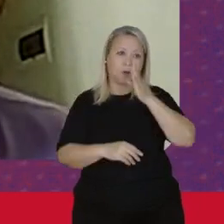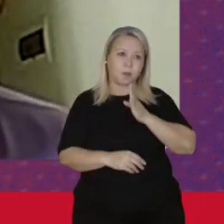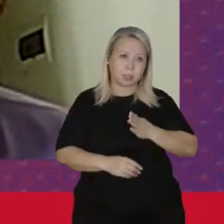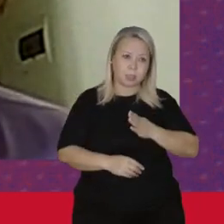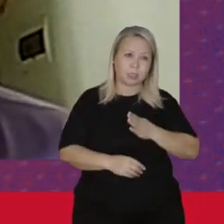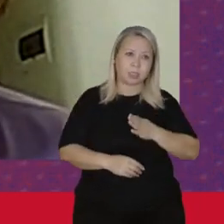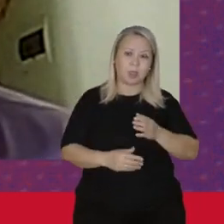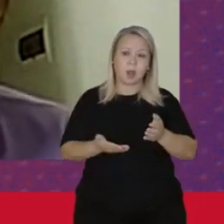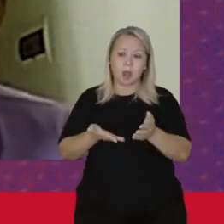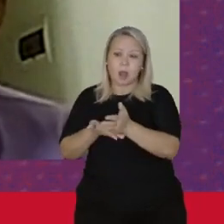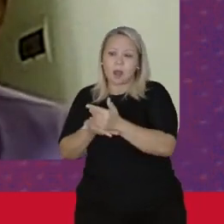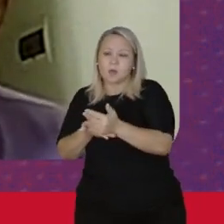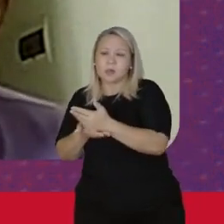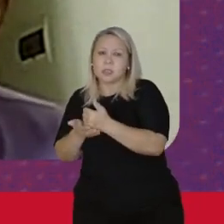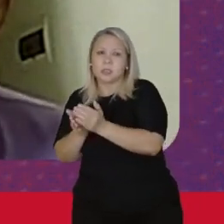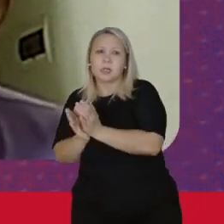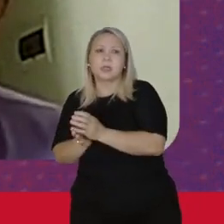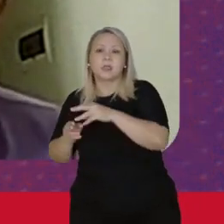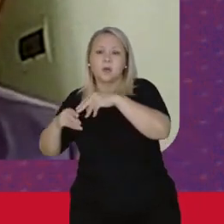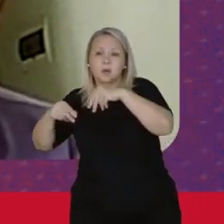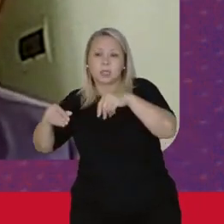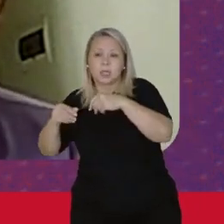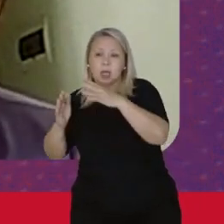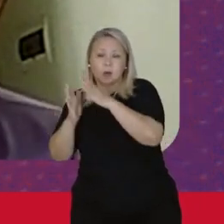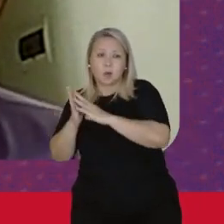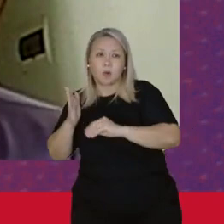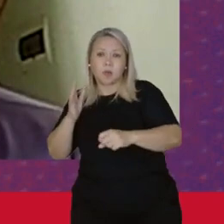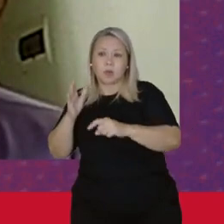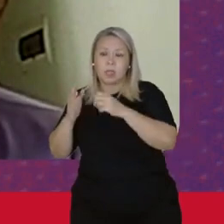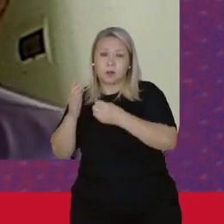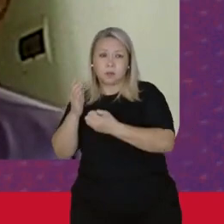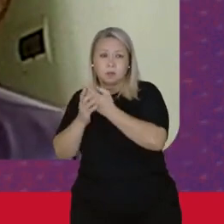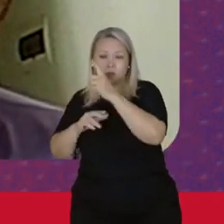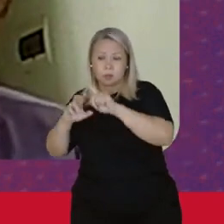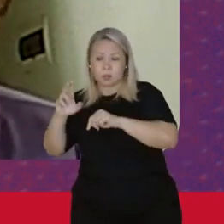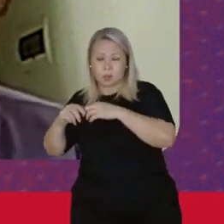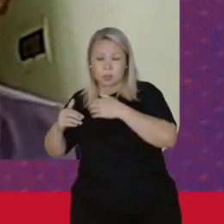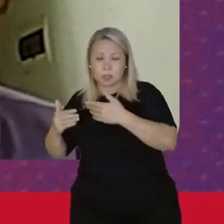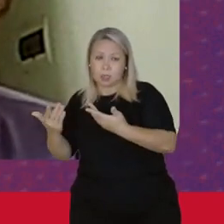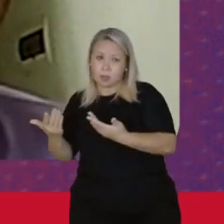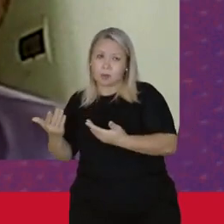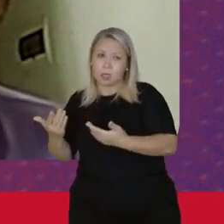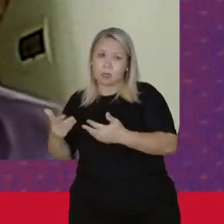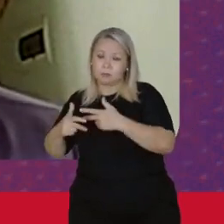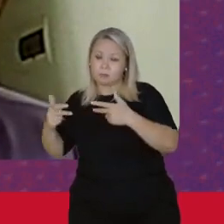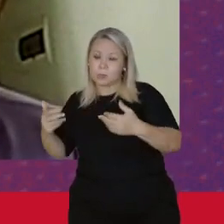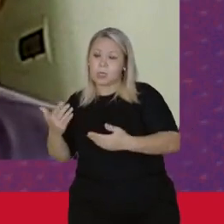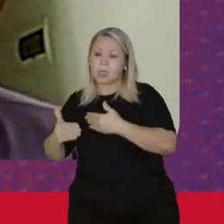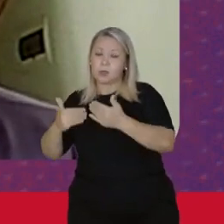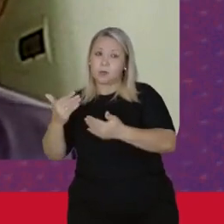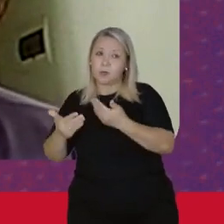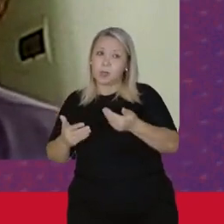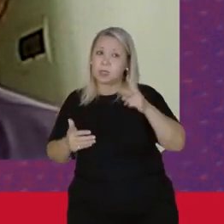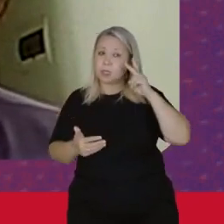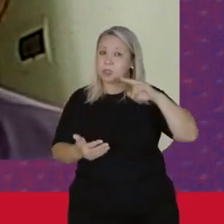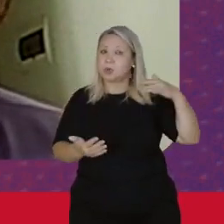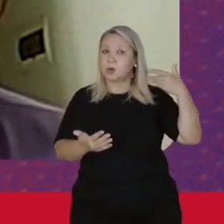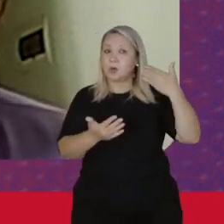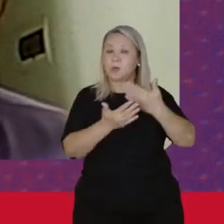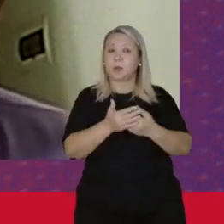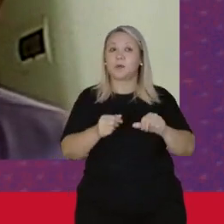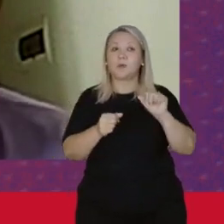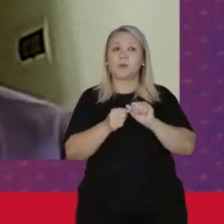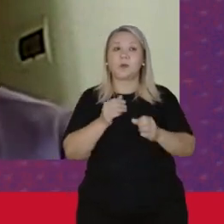a concentração da terra, o modelo, né, de produção e de desenvolvimento que historicamente foi constituído